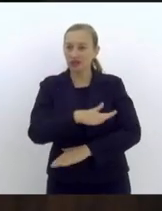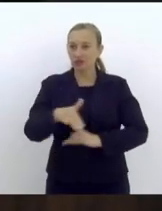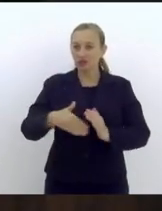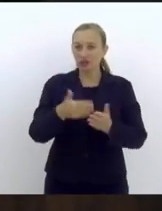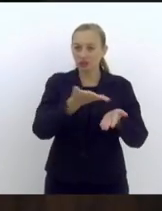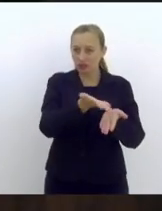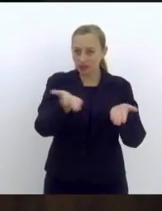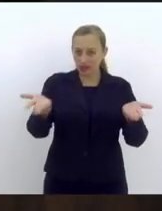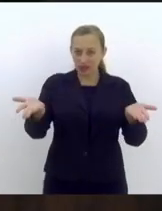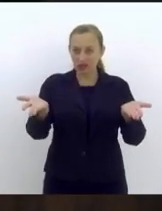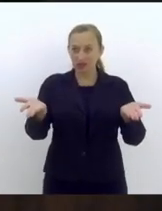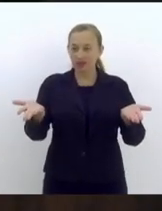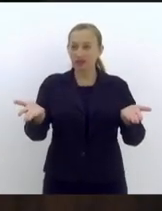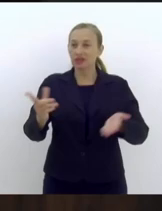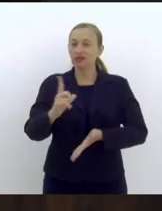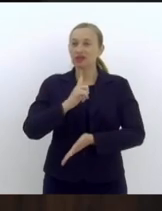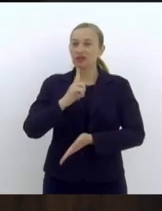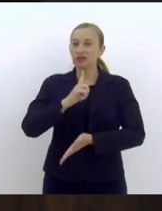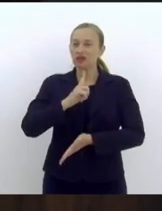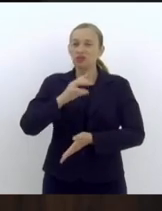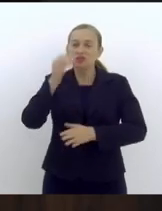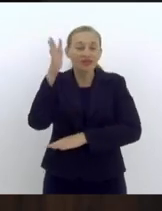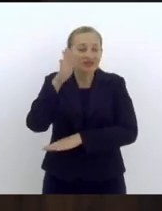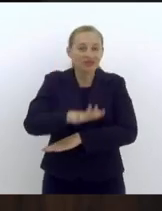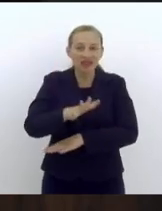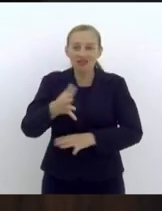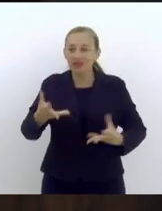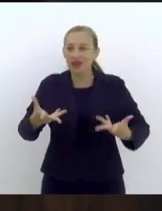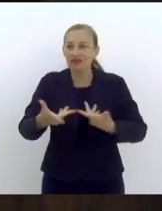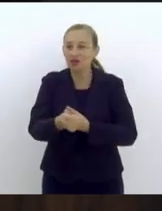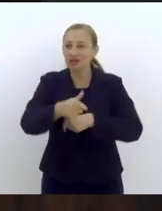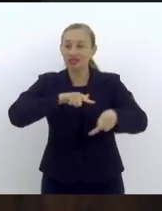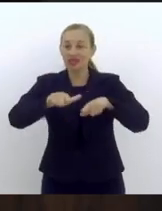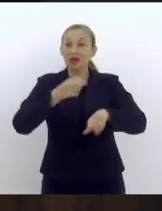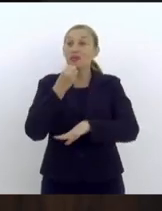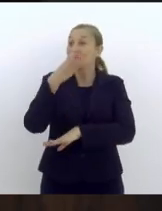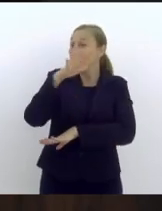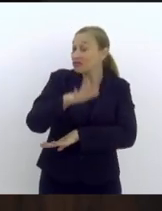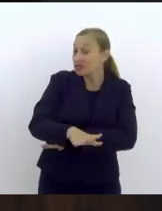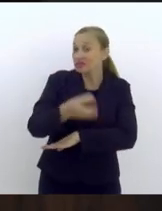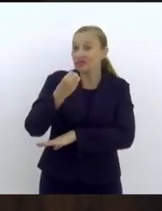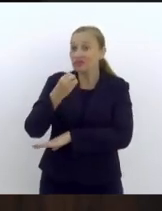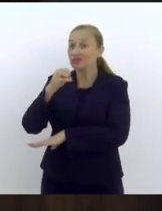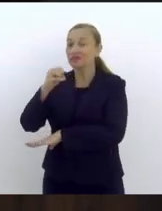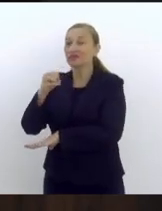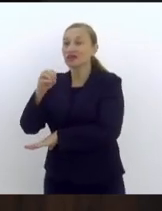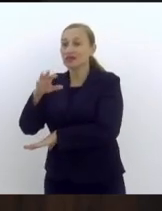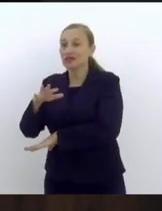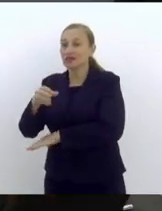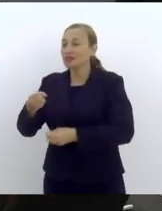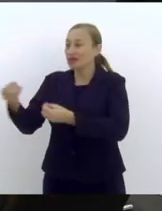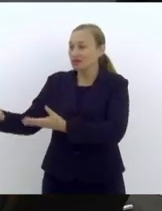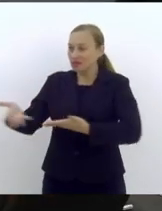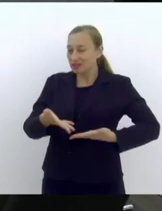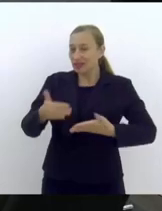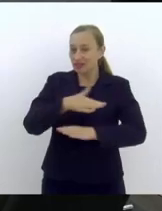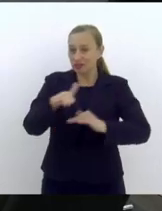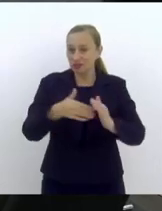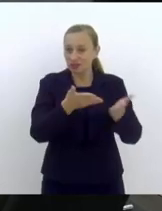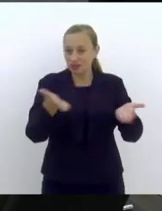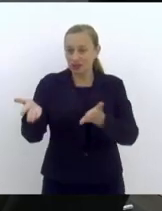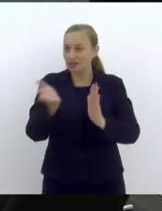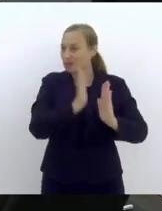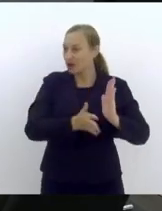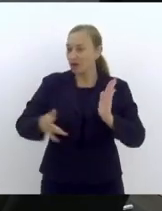todos que tenhamos uma excelente tarde de trabalho sejam bem-vindos e bem-vindas pela